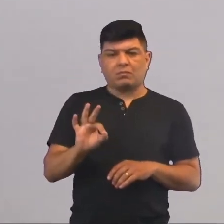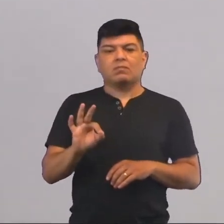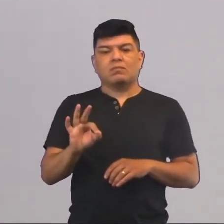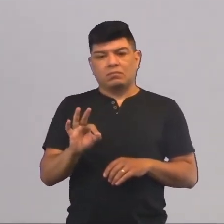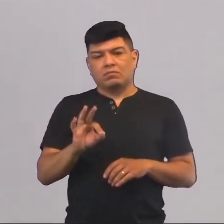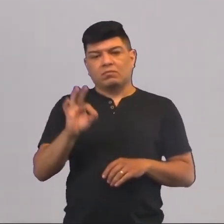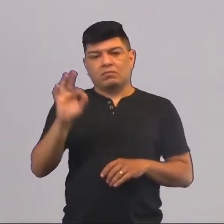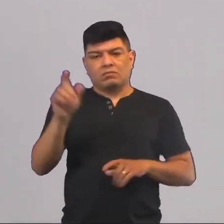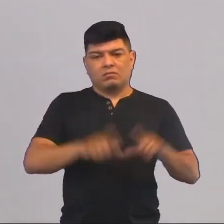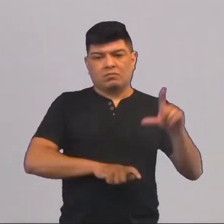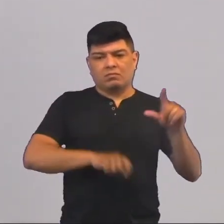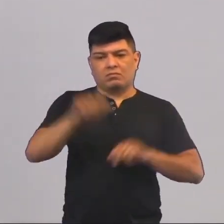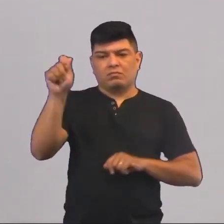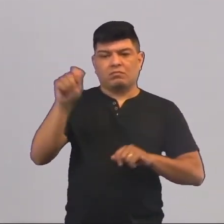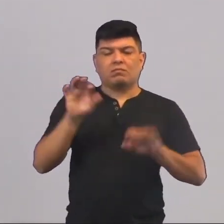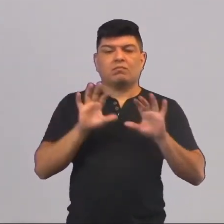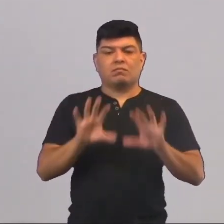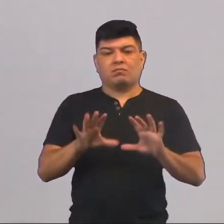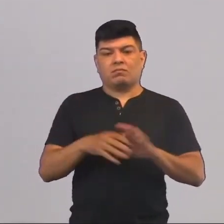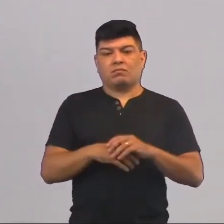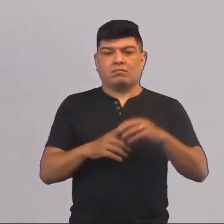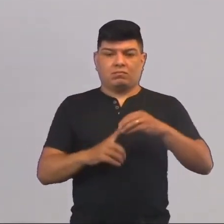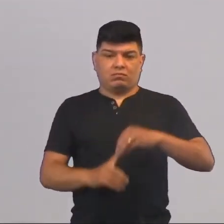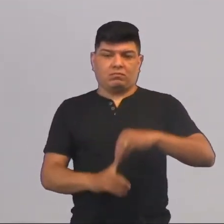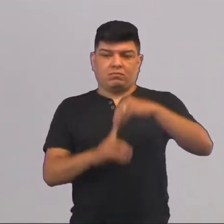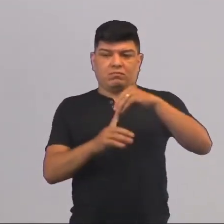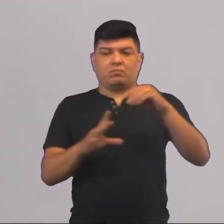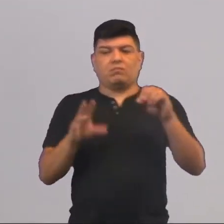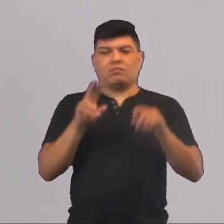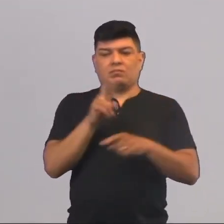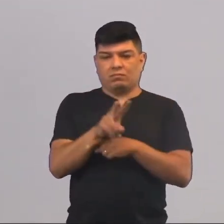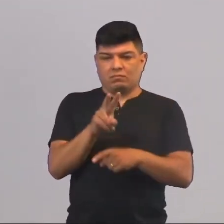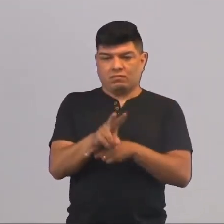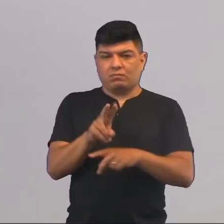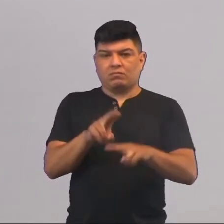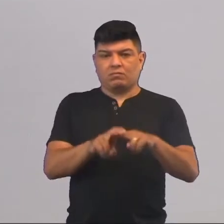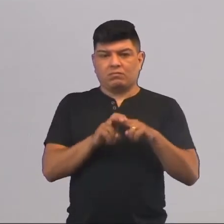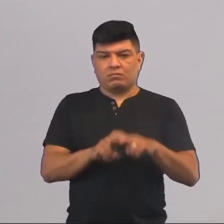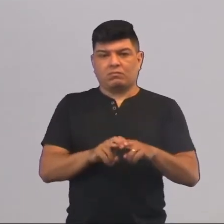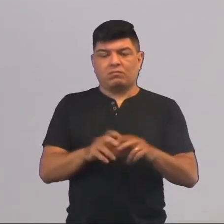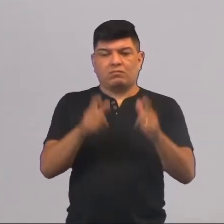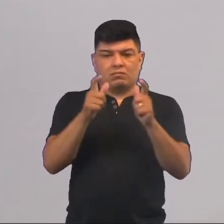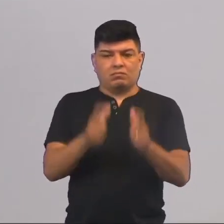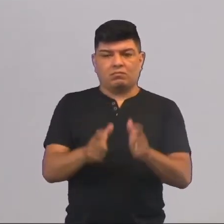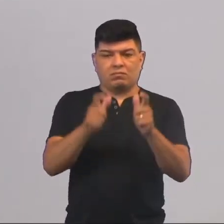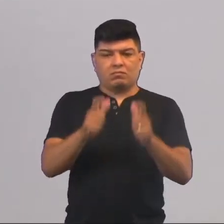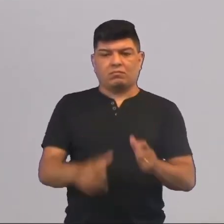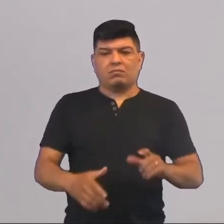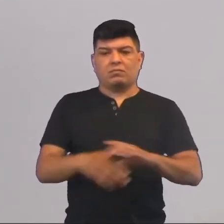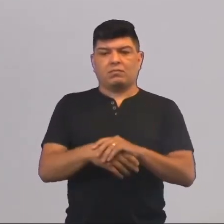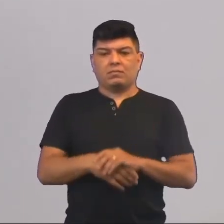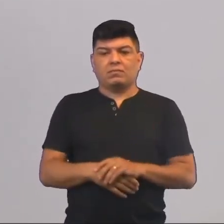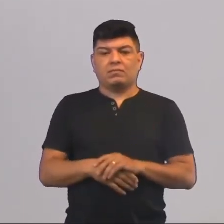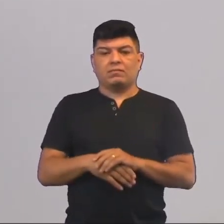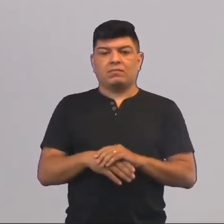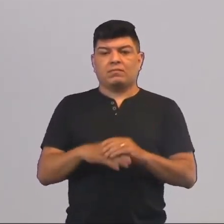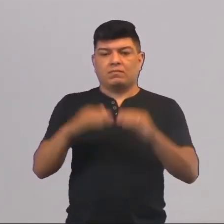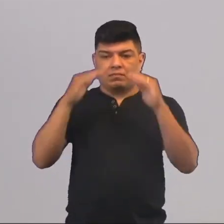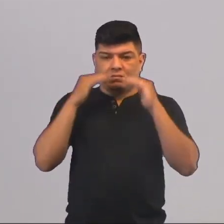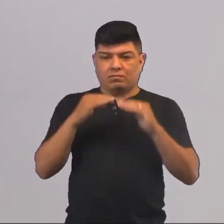território do Acre, ele diz respeito a unidades de conservação. E essas unidades de conservação, elas seguem